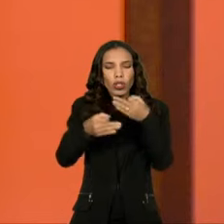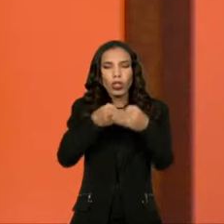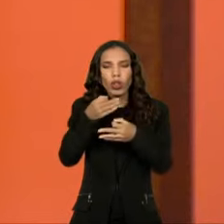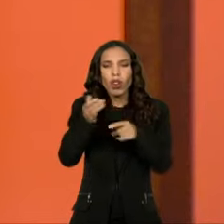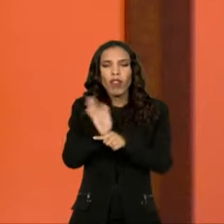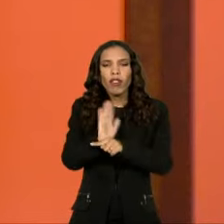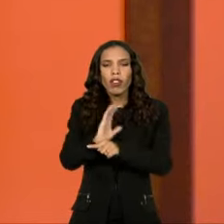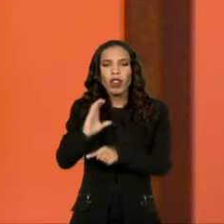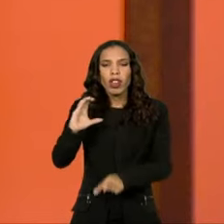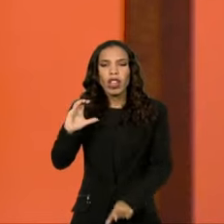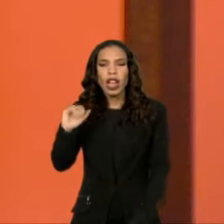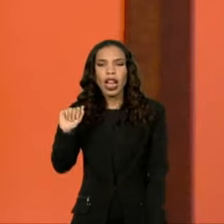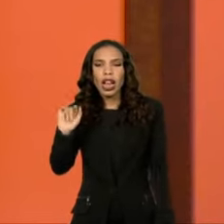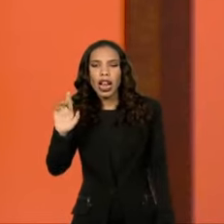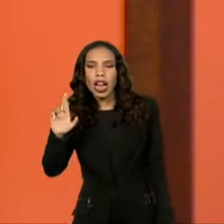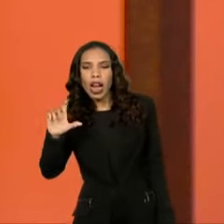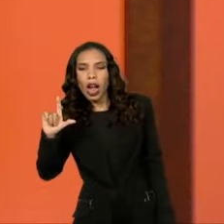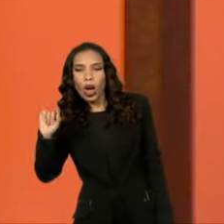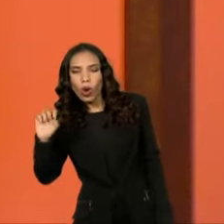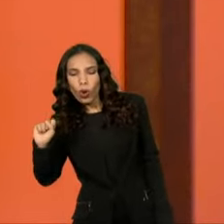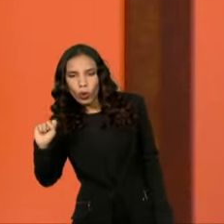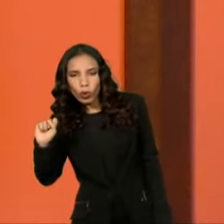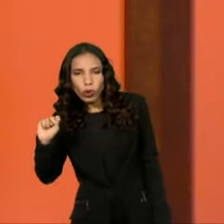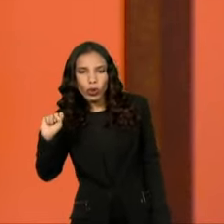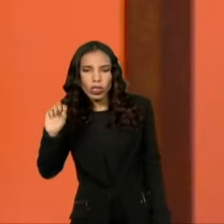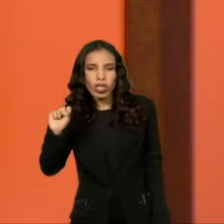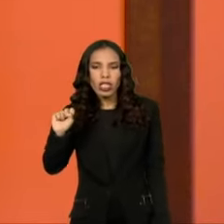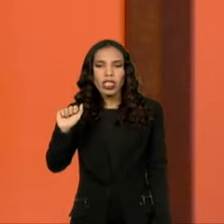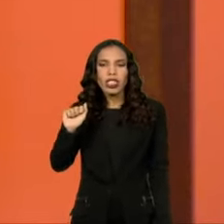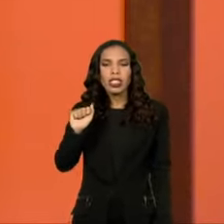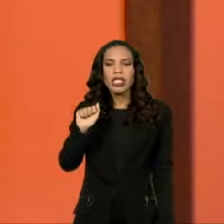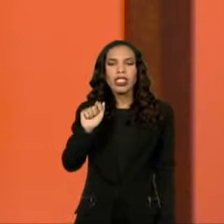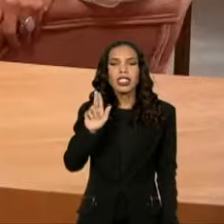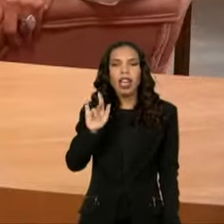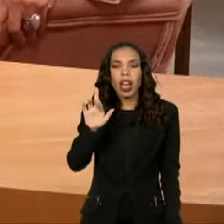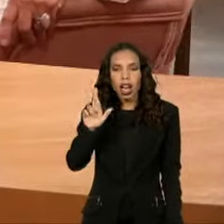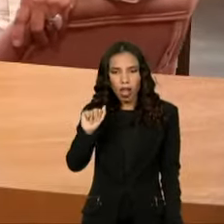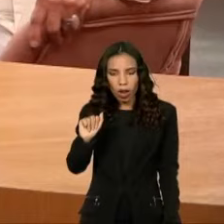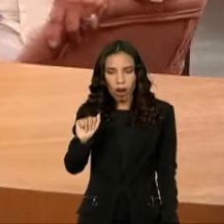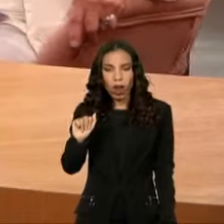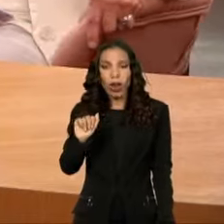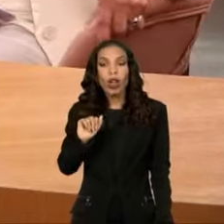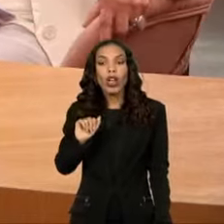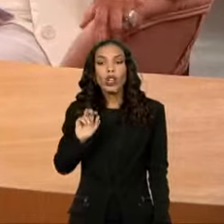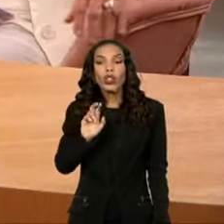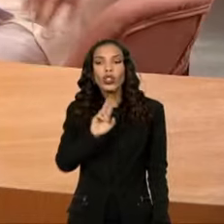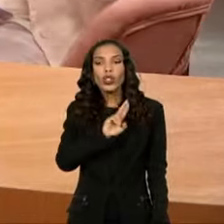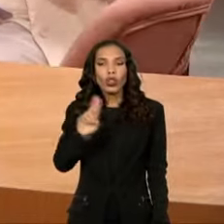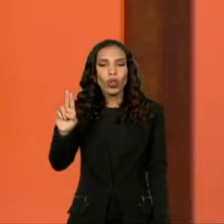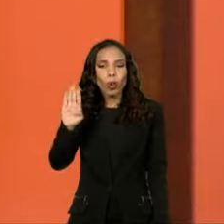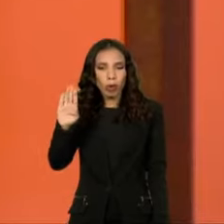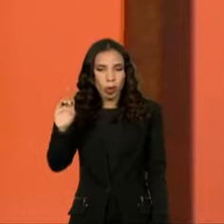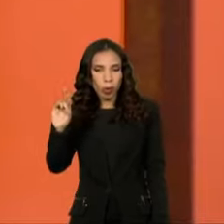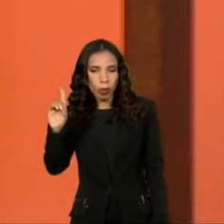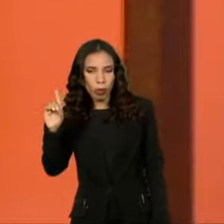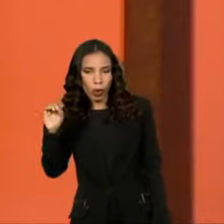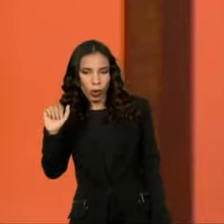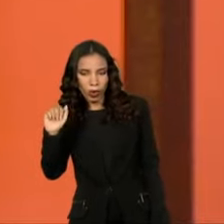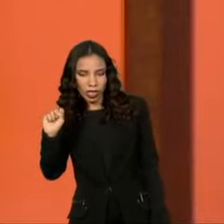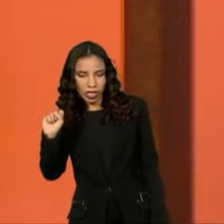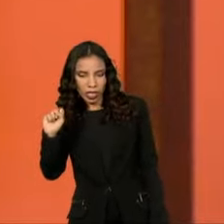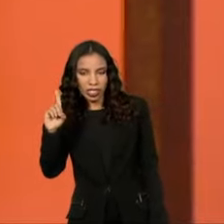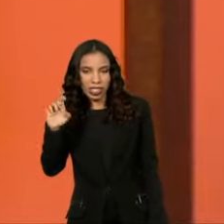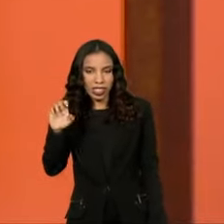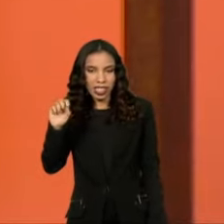Saura, Bodas de sangue? Não, bodas de sangue. Bodas de sangue. Mamãe há 100 anos, era mamãe fez 100 anos e tinha bodas de